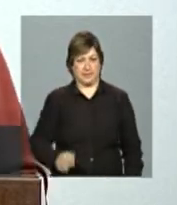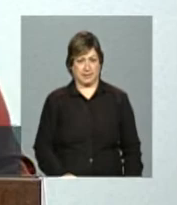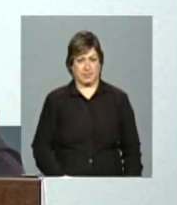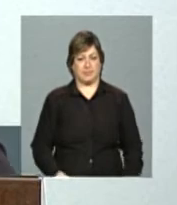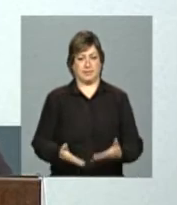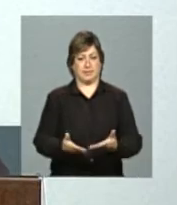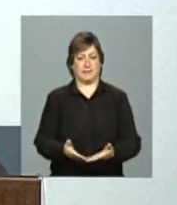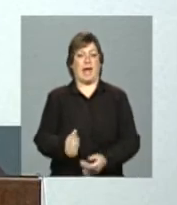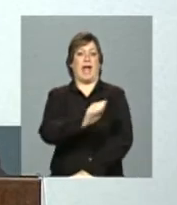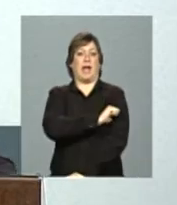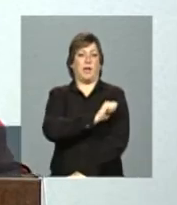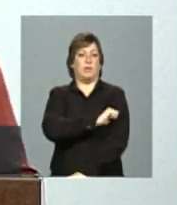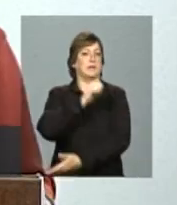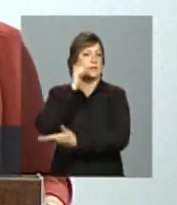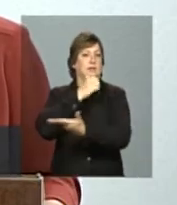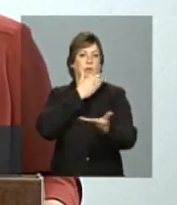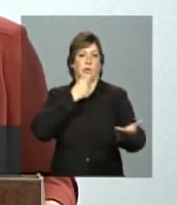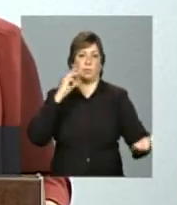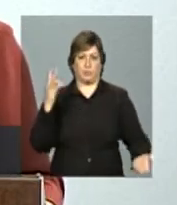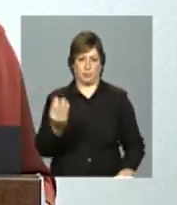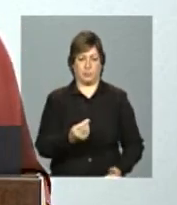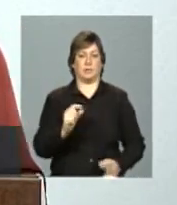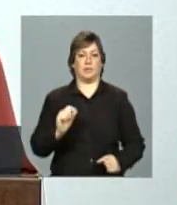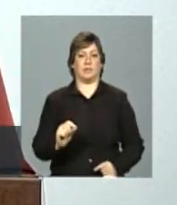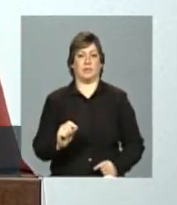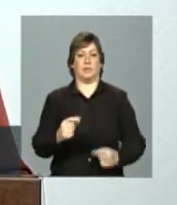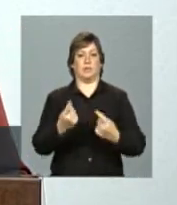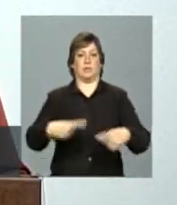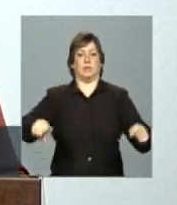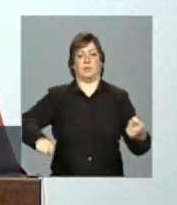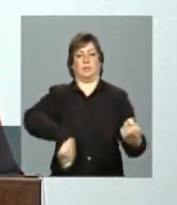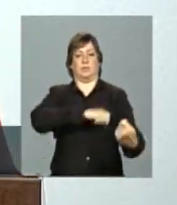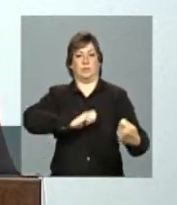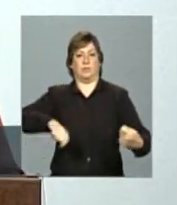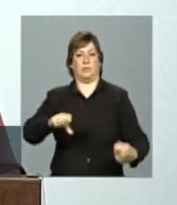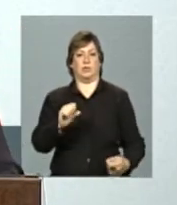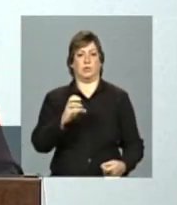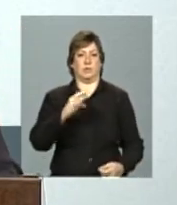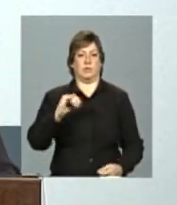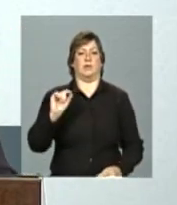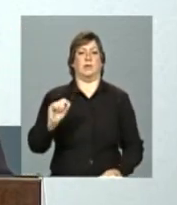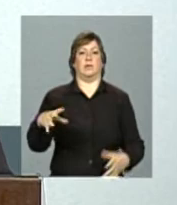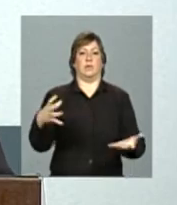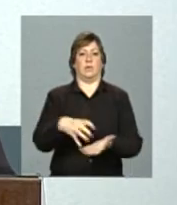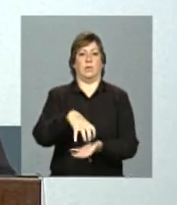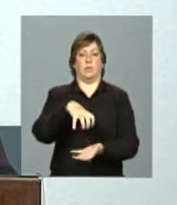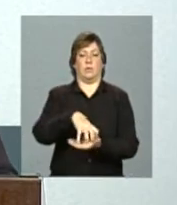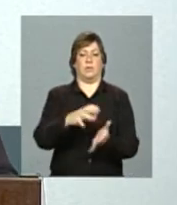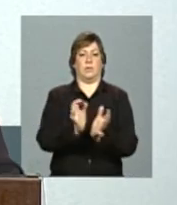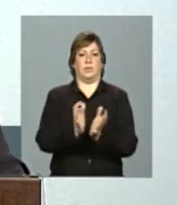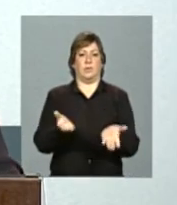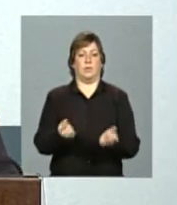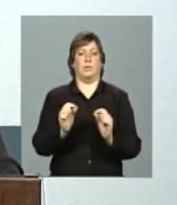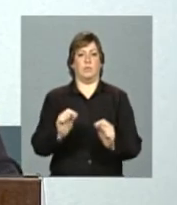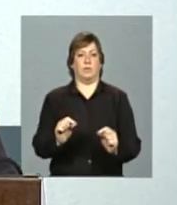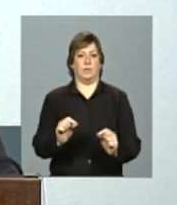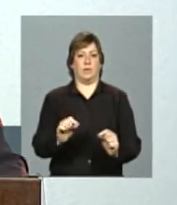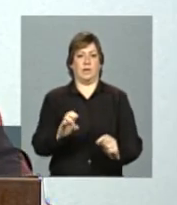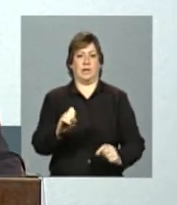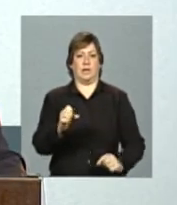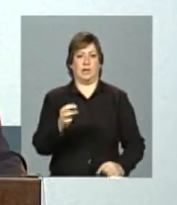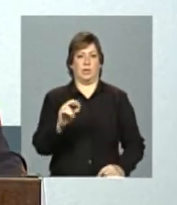Carlos alunos e alunas da orquestra social da comunidade estrutural